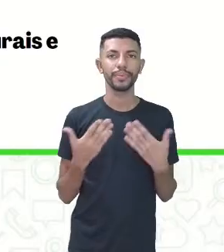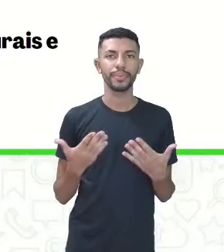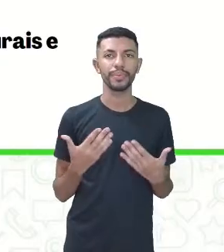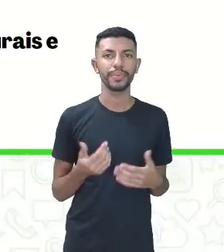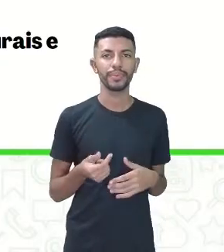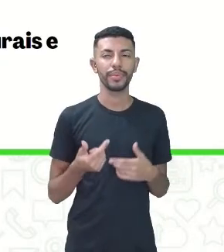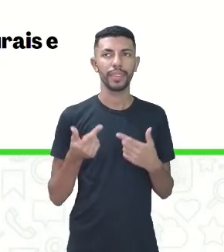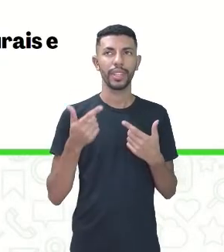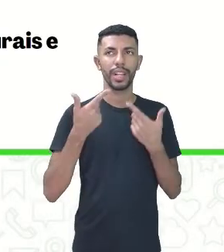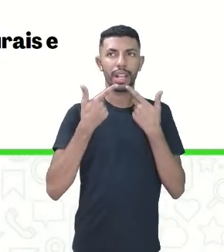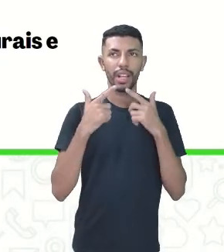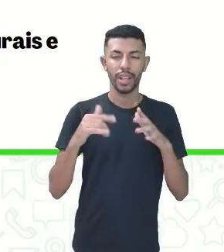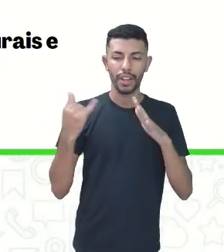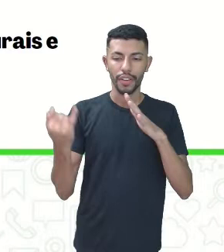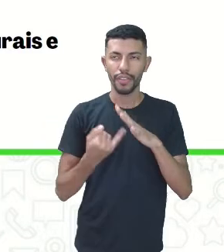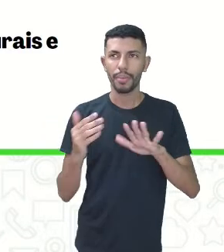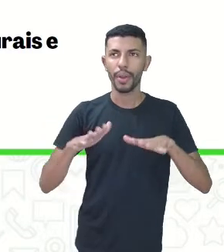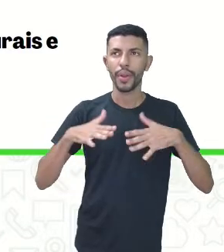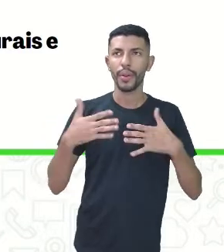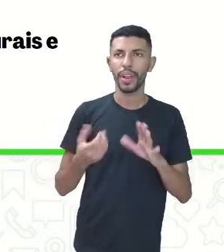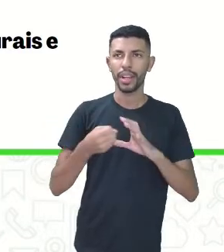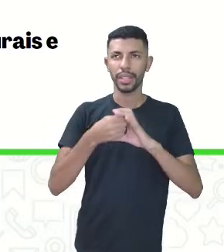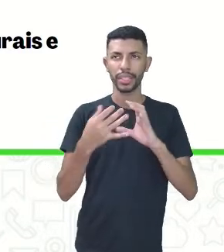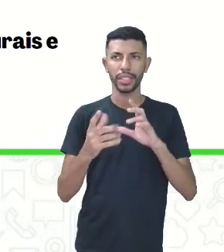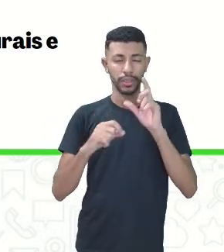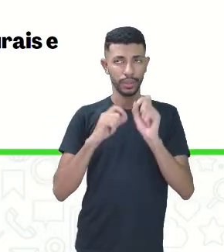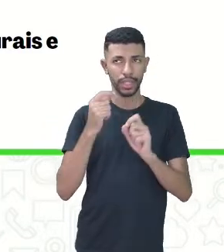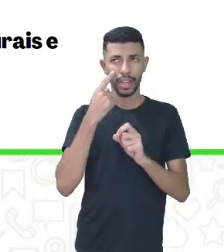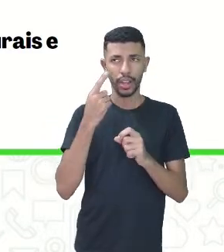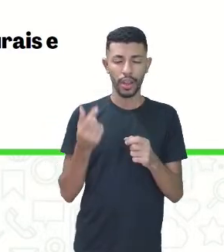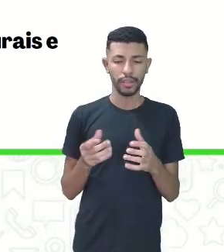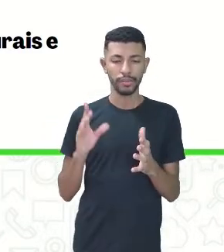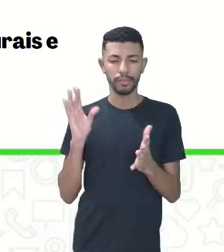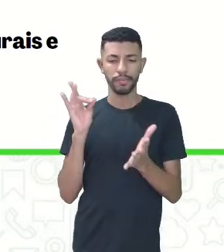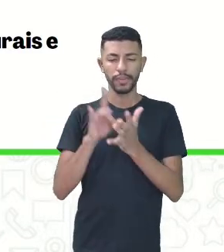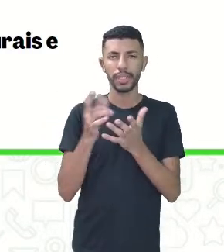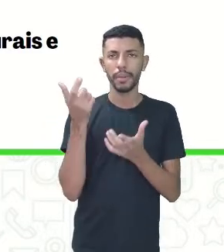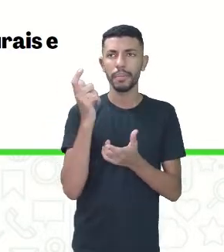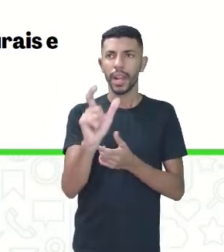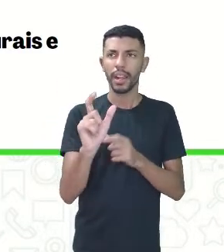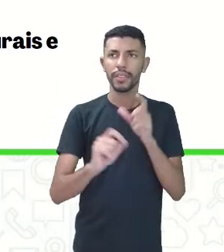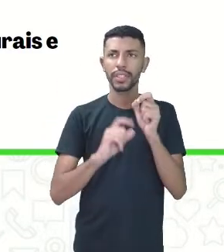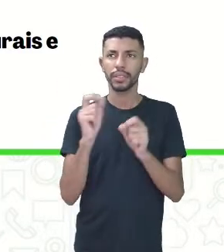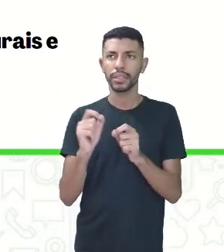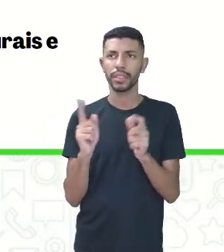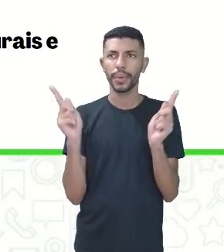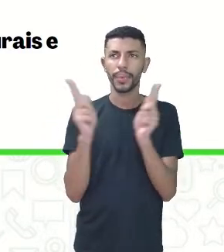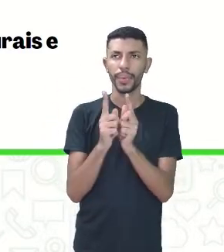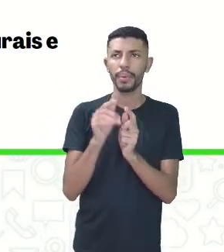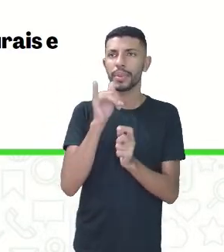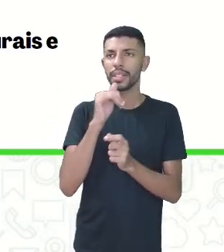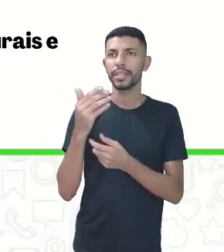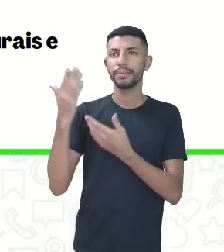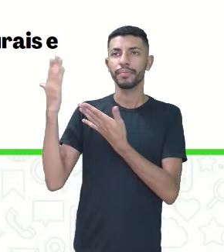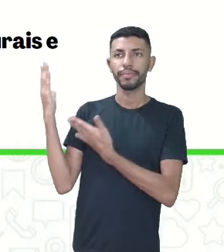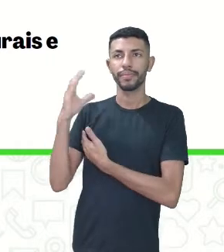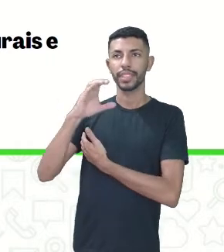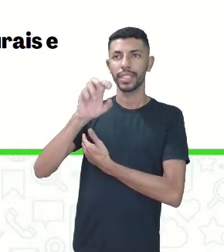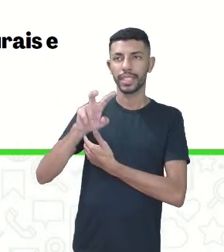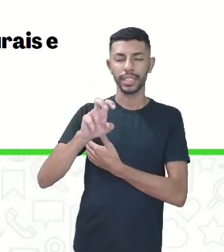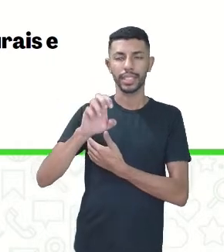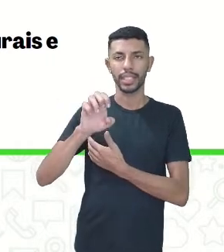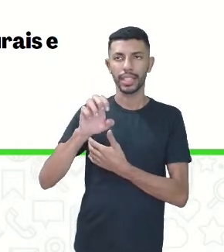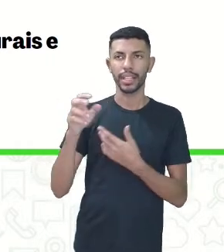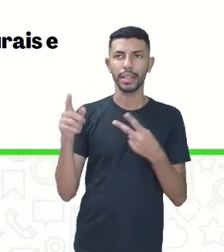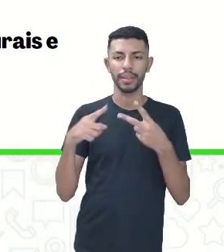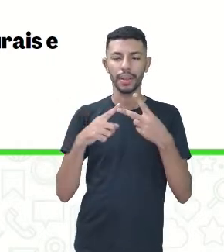linguagem formal, quais são as características? Aplicação de palavras abreviadas como se, pra, tá, né?